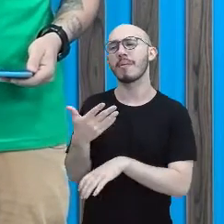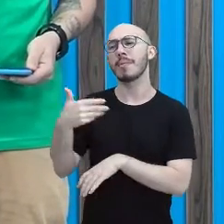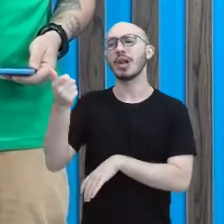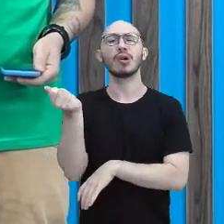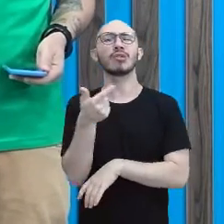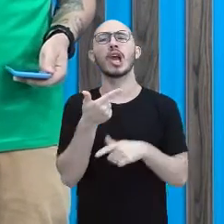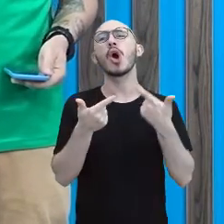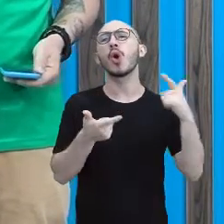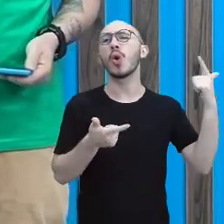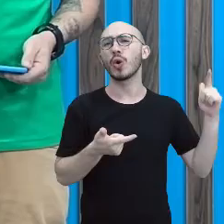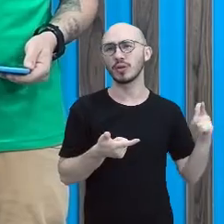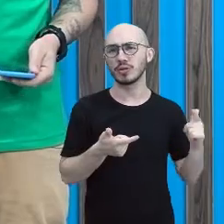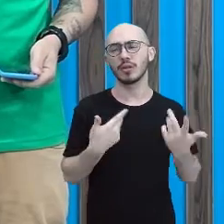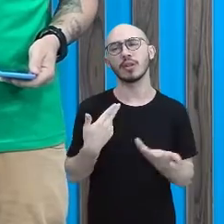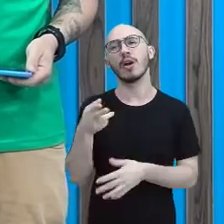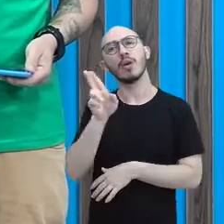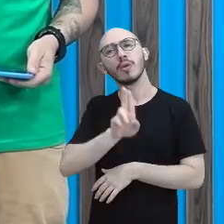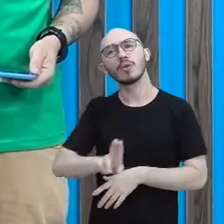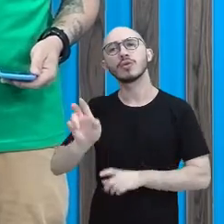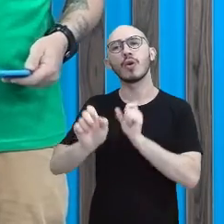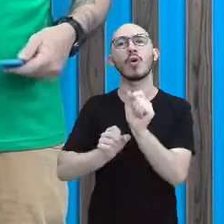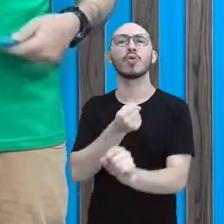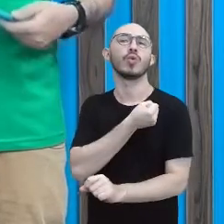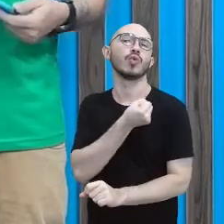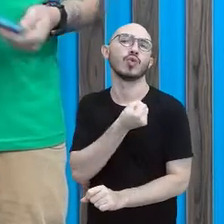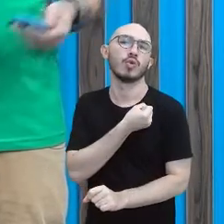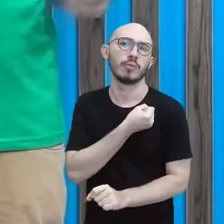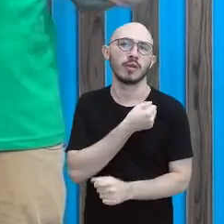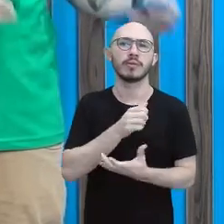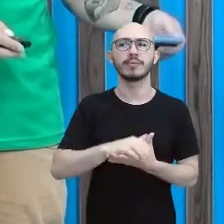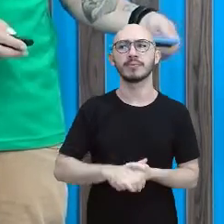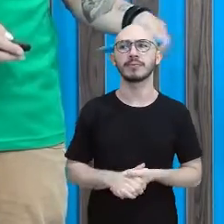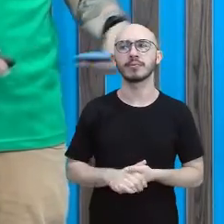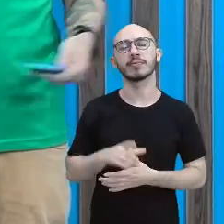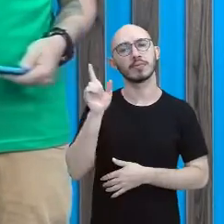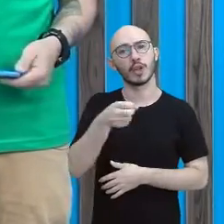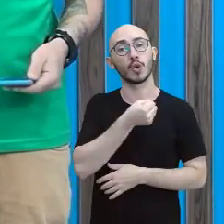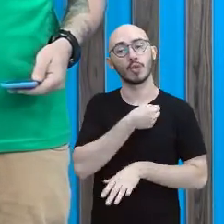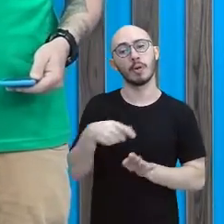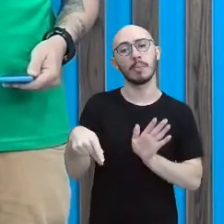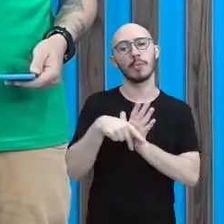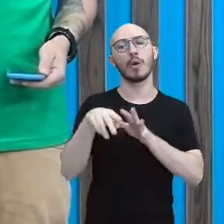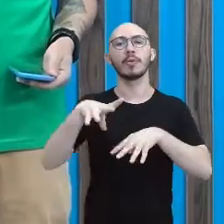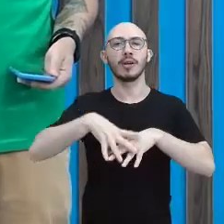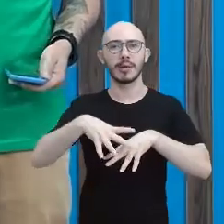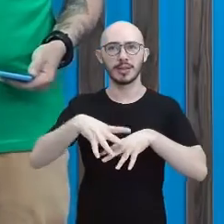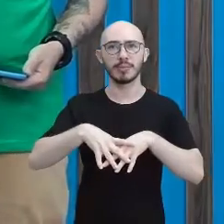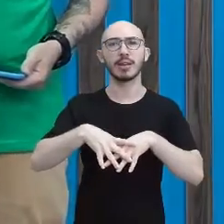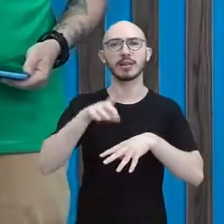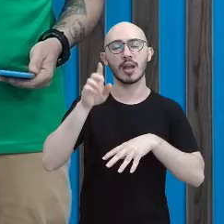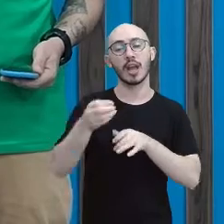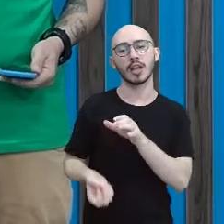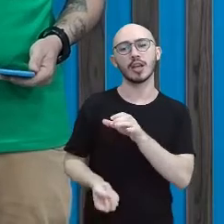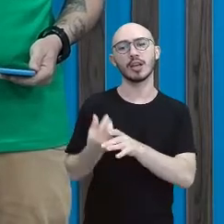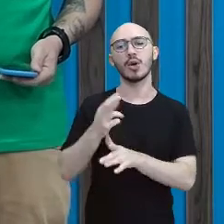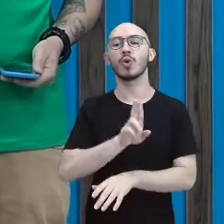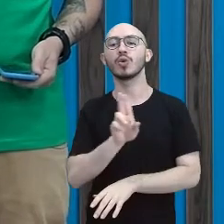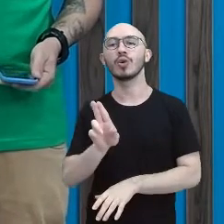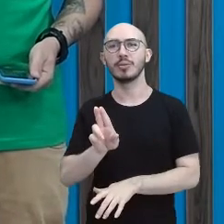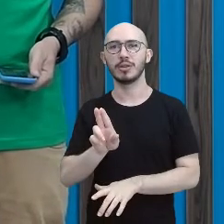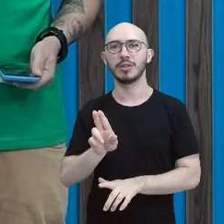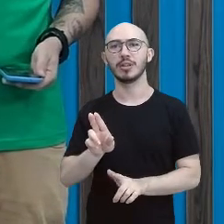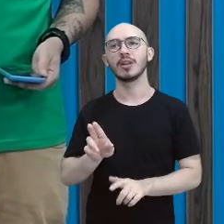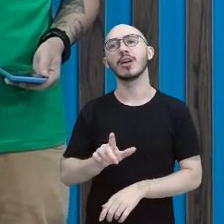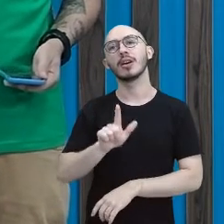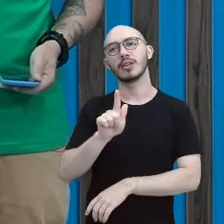concorrentes. E para isso eles usaram um número, tá certo? Um número específico da matemática que vai dar origem ao nome Google, tá